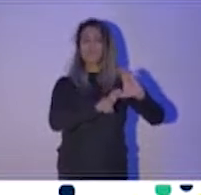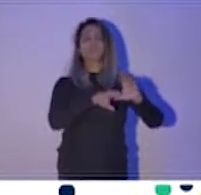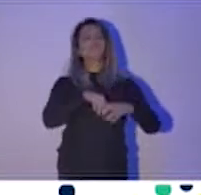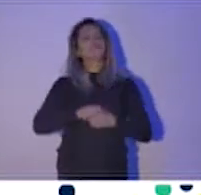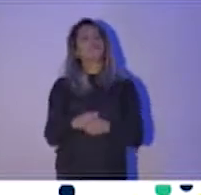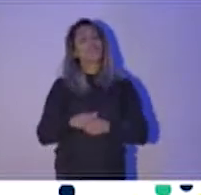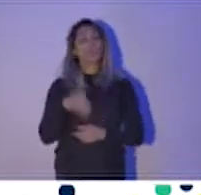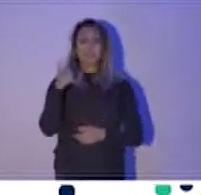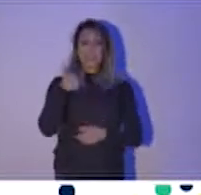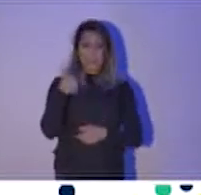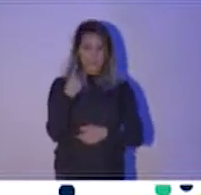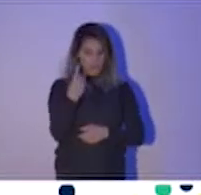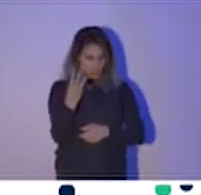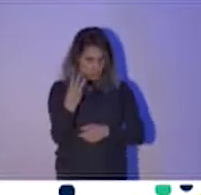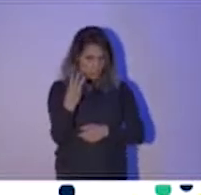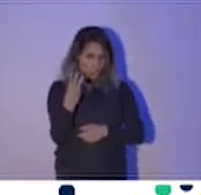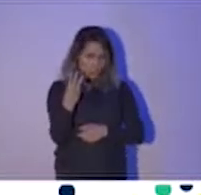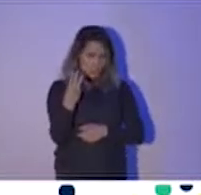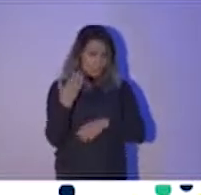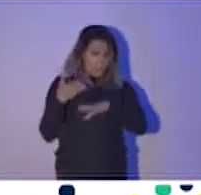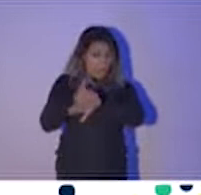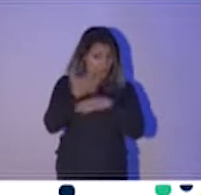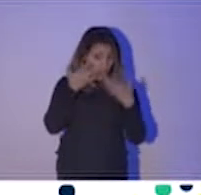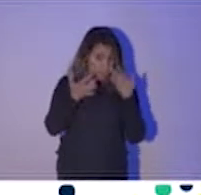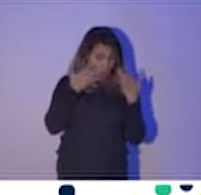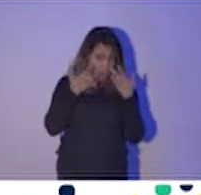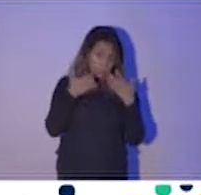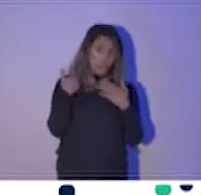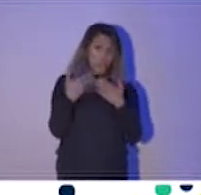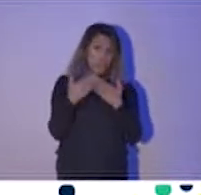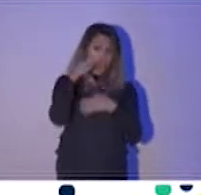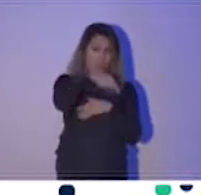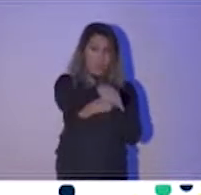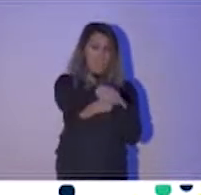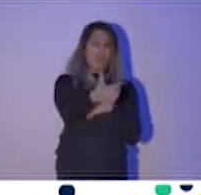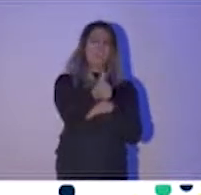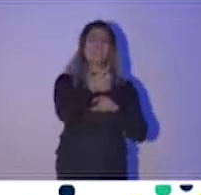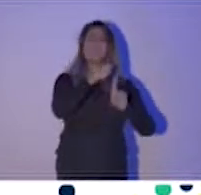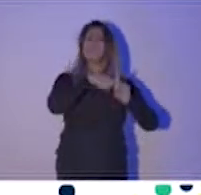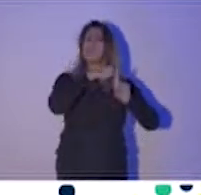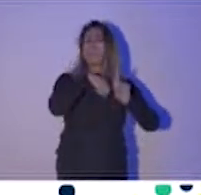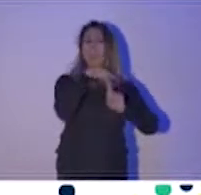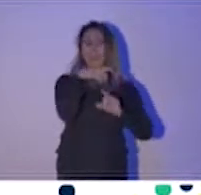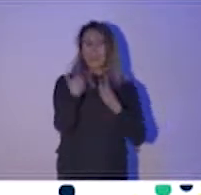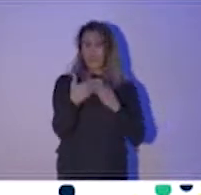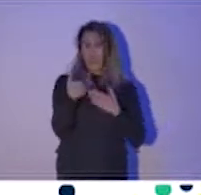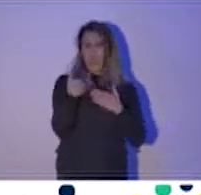mel, aos 13 anos, eu estudava naquele barracão. Eu estudei só por 6 meses naquela